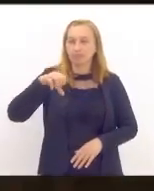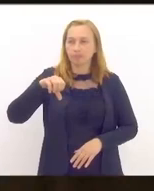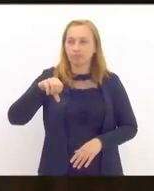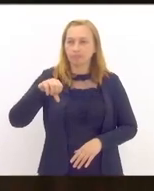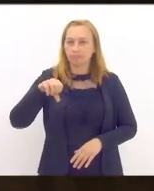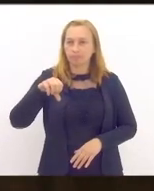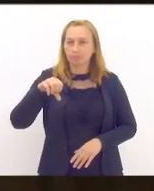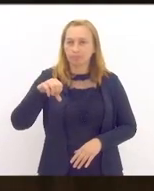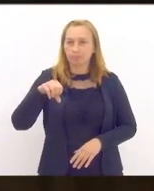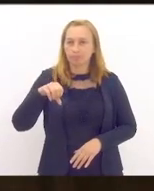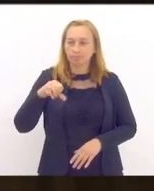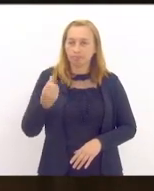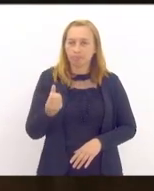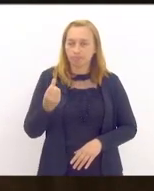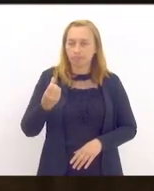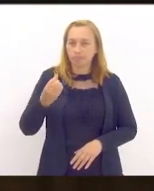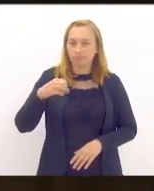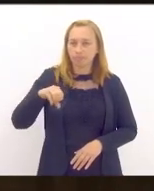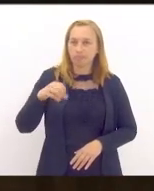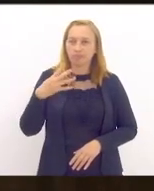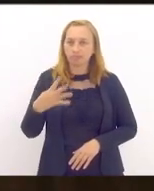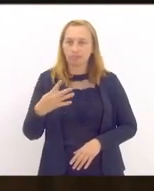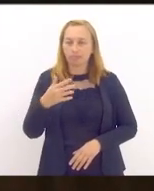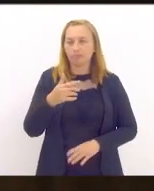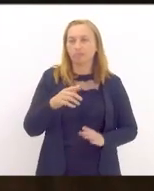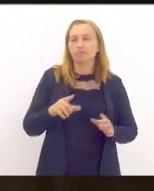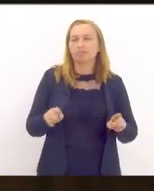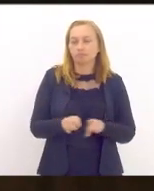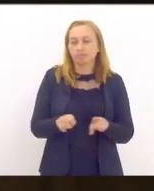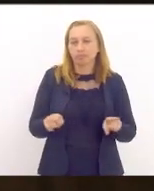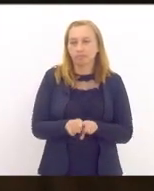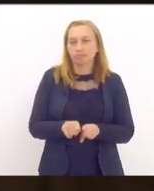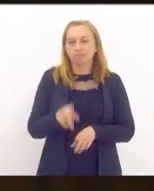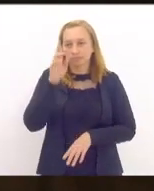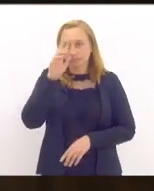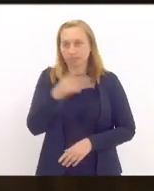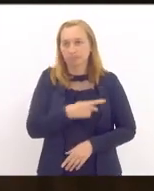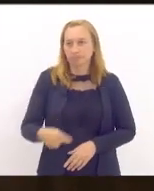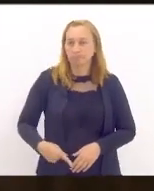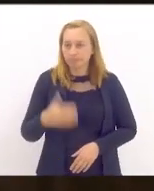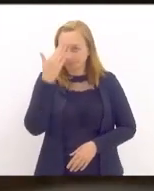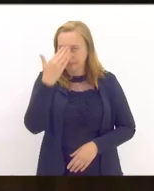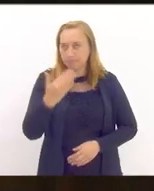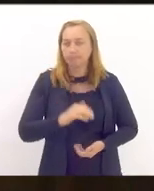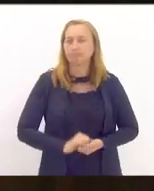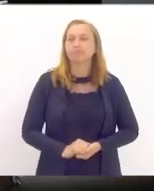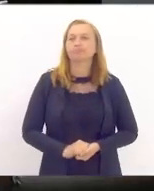de 2022 abstenção do pessoal também senhor presidente obrigada